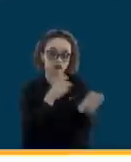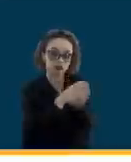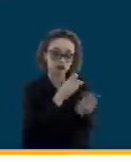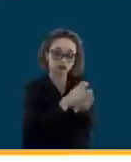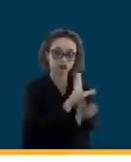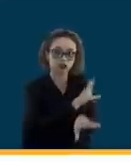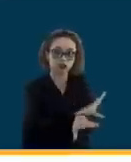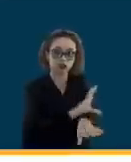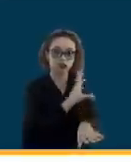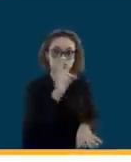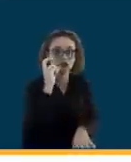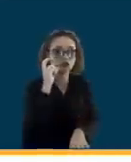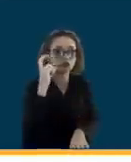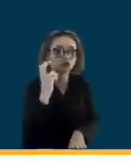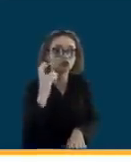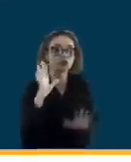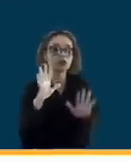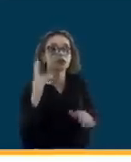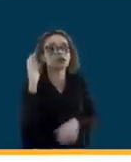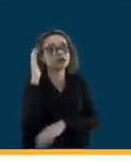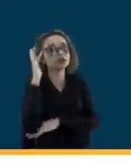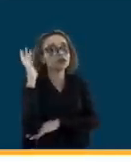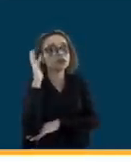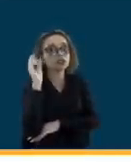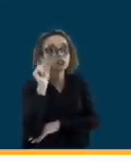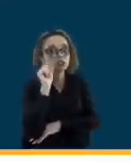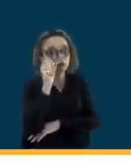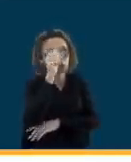mas vamos imaginar aí municípios que não têm nem